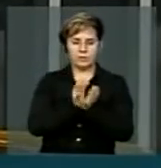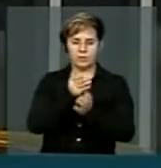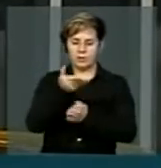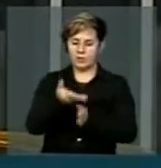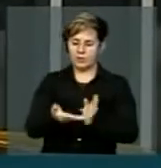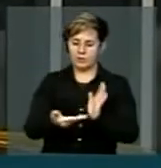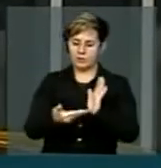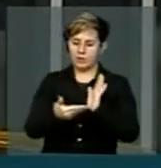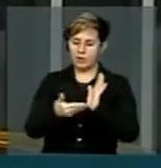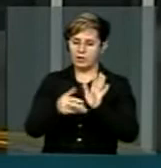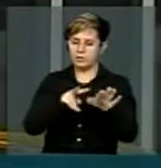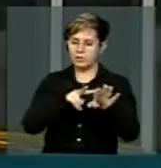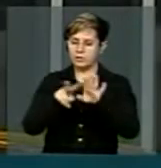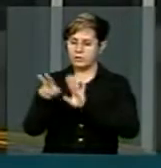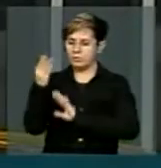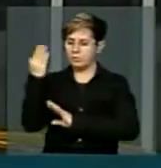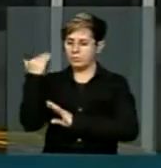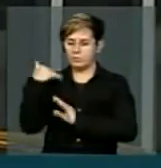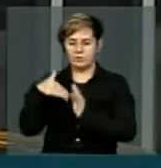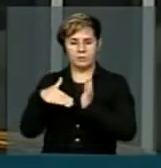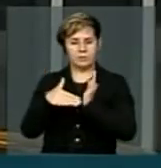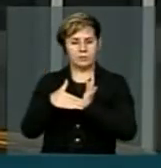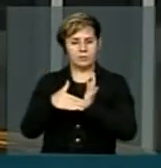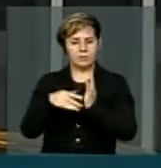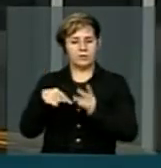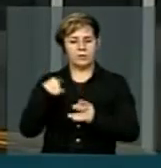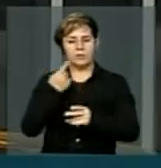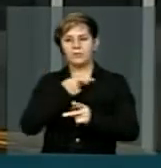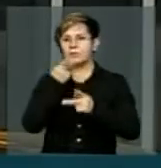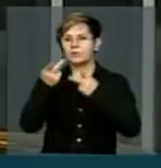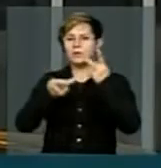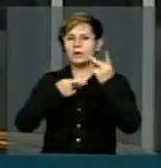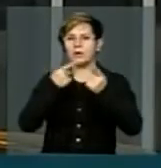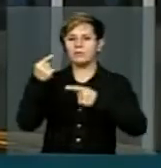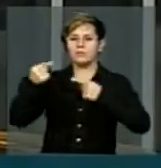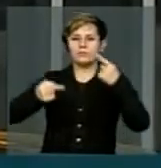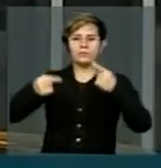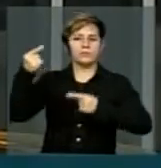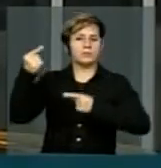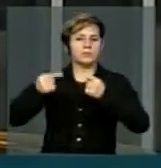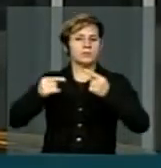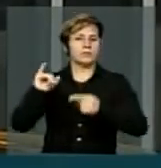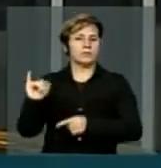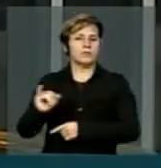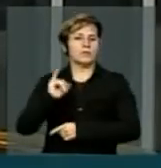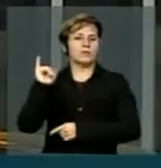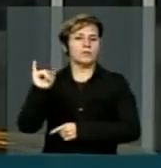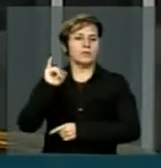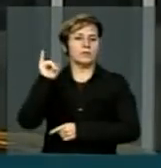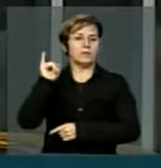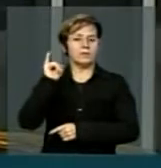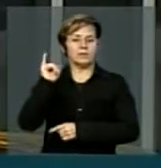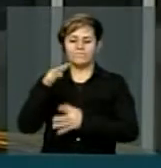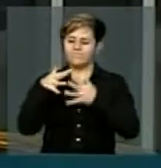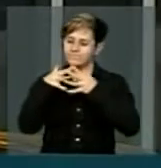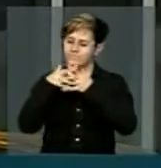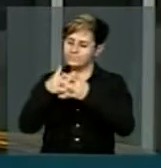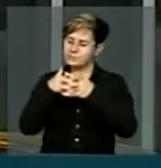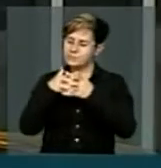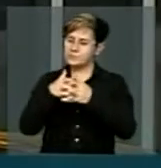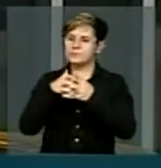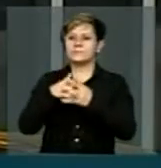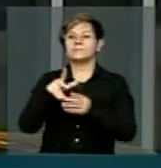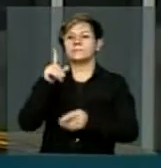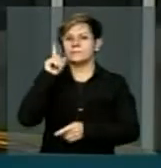casa na última semana, quando nós tratamos do importante, do polêmico, do